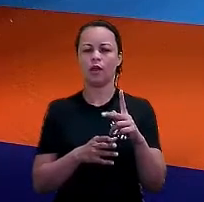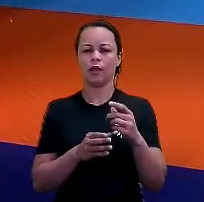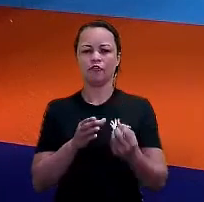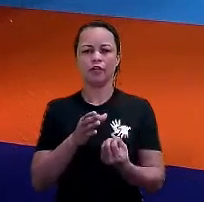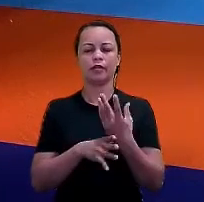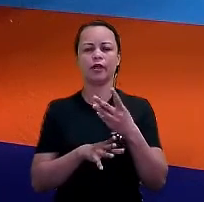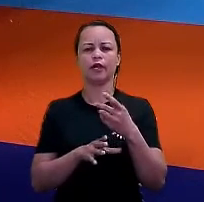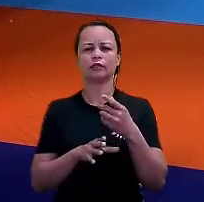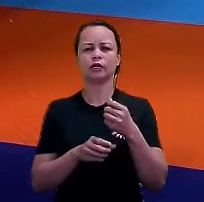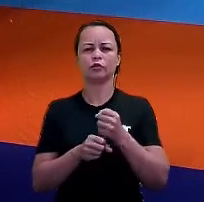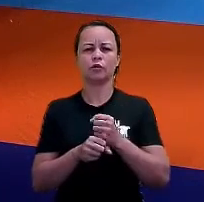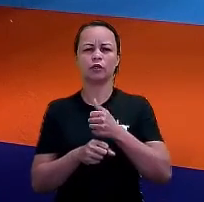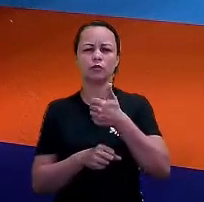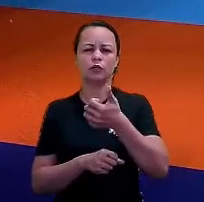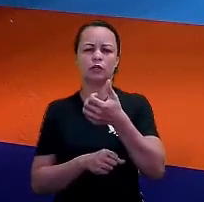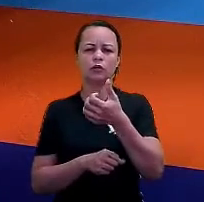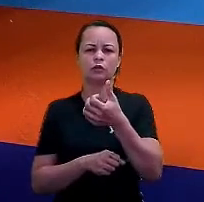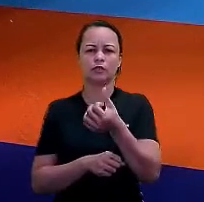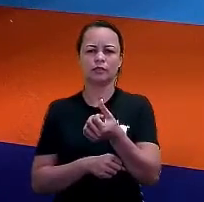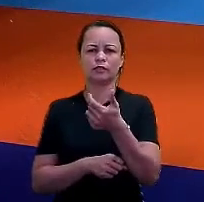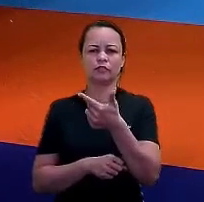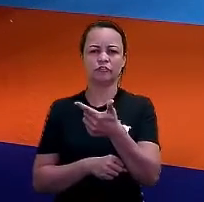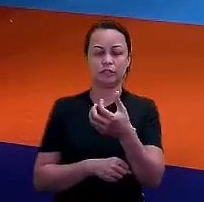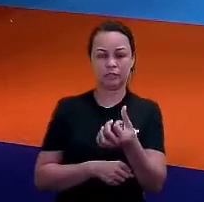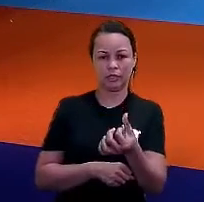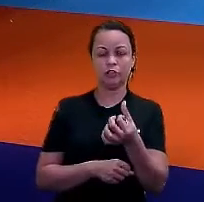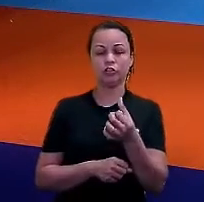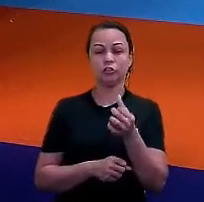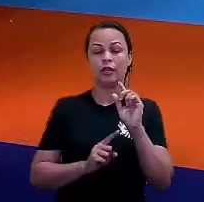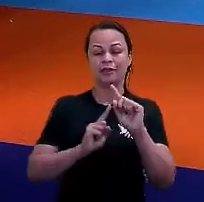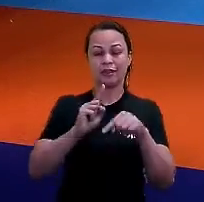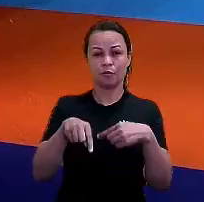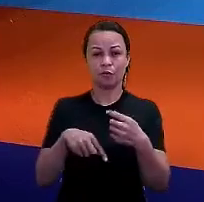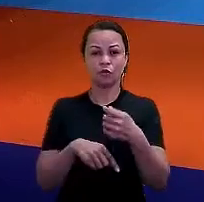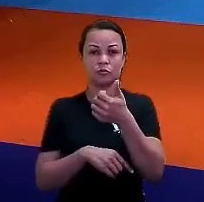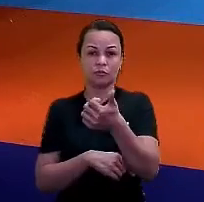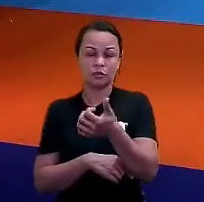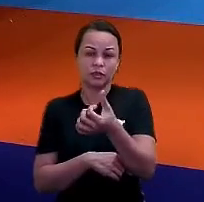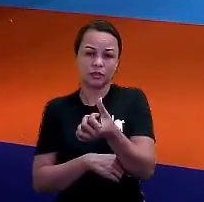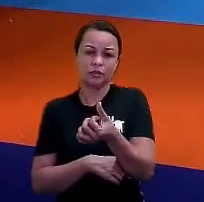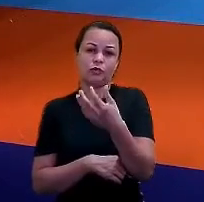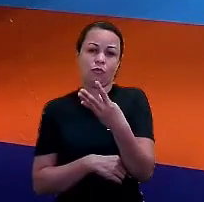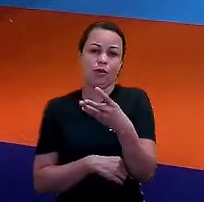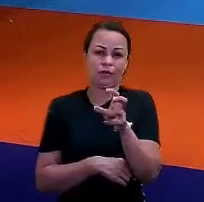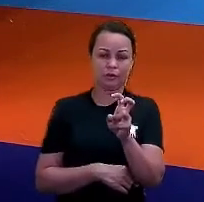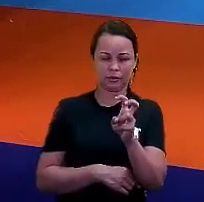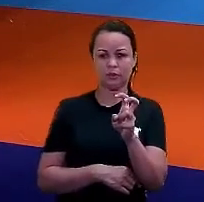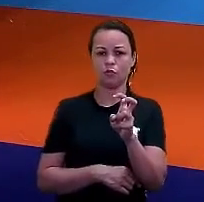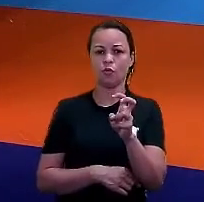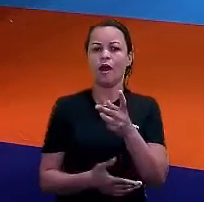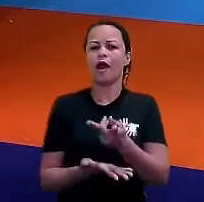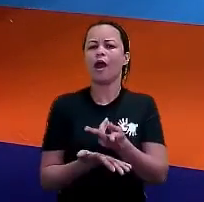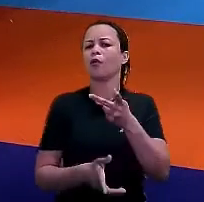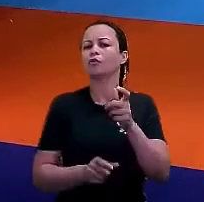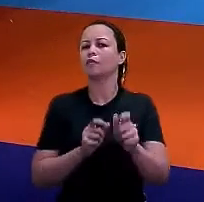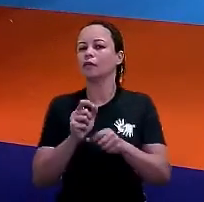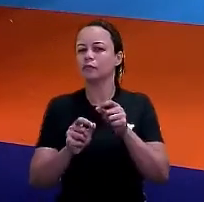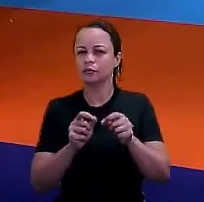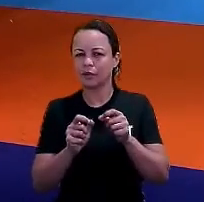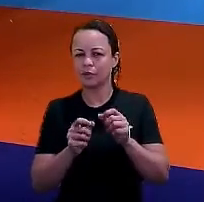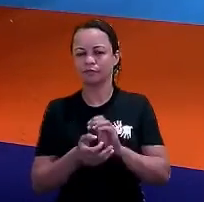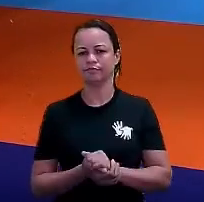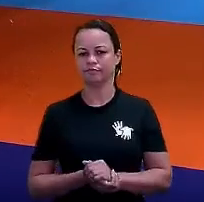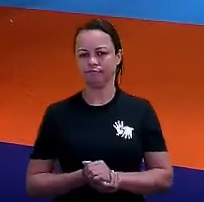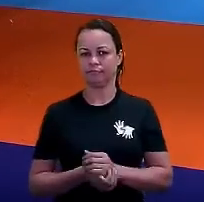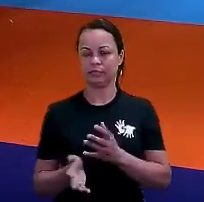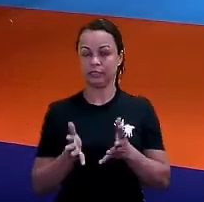1626. Em 1645, pouco tempo depois, vai acontecer um episódio que